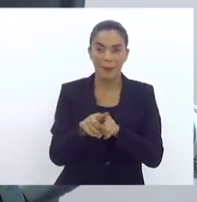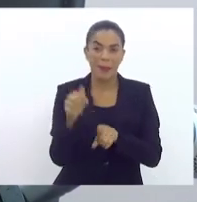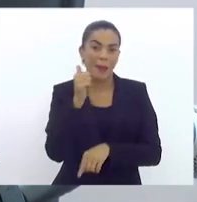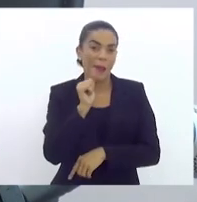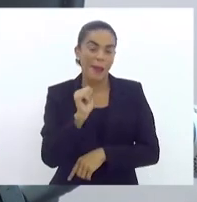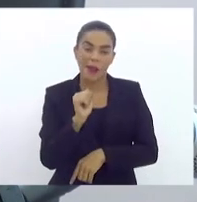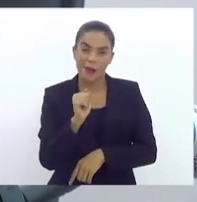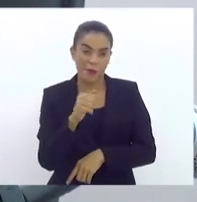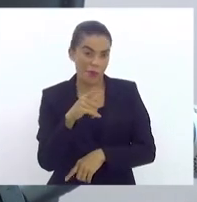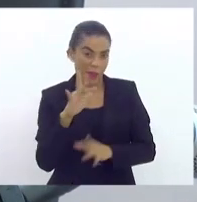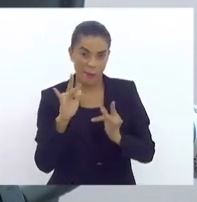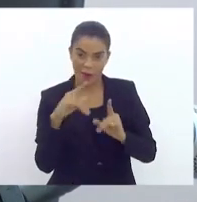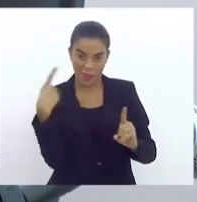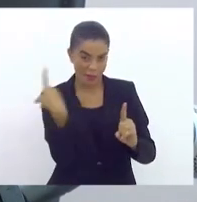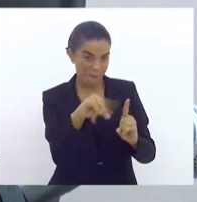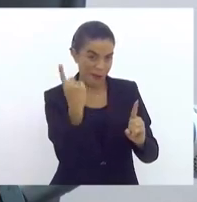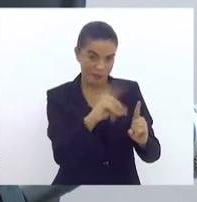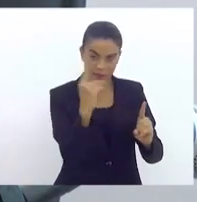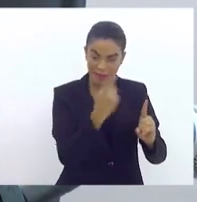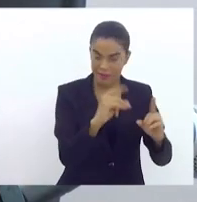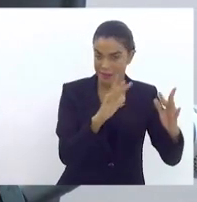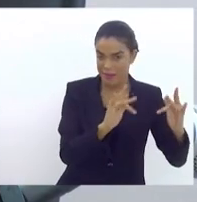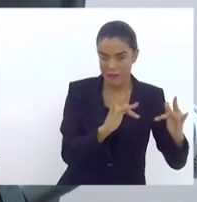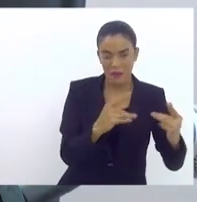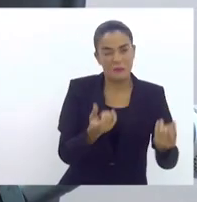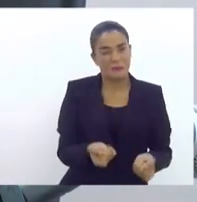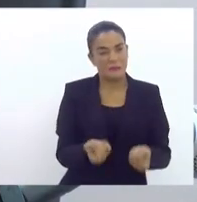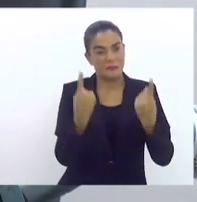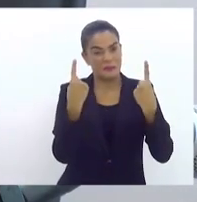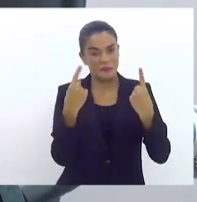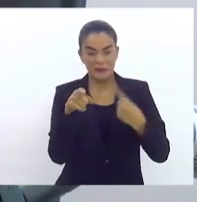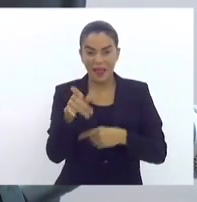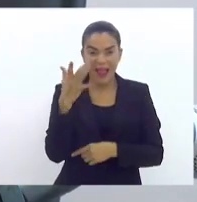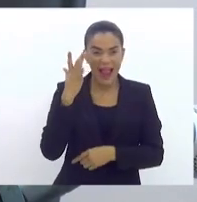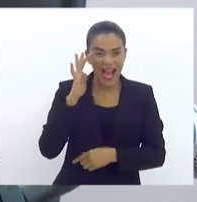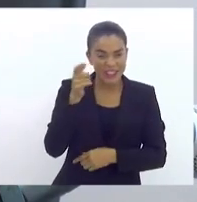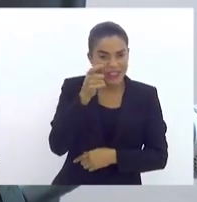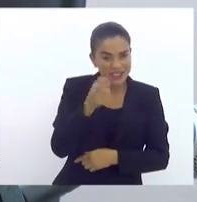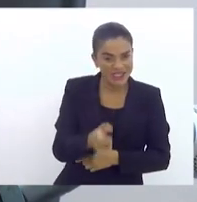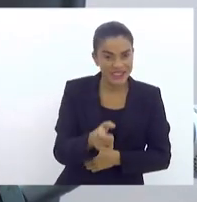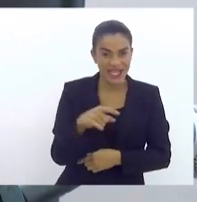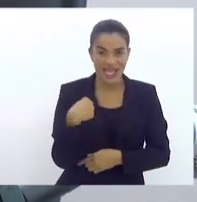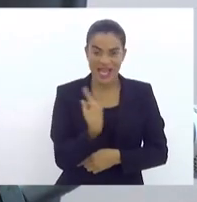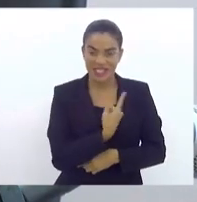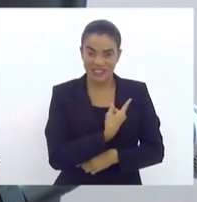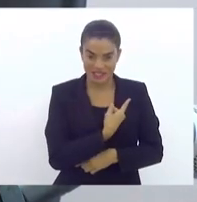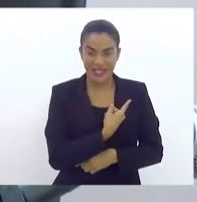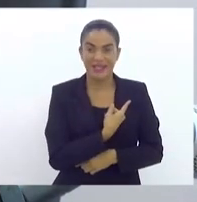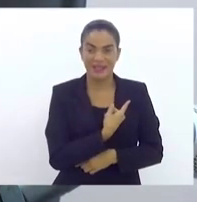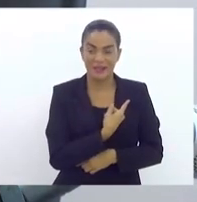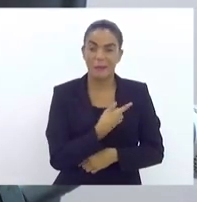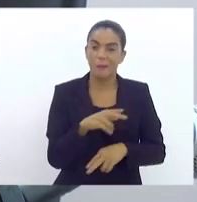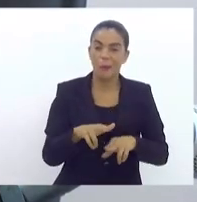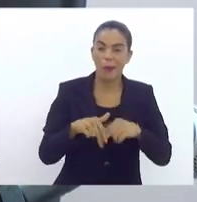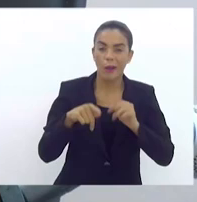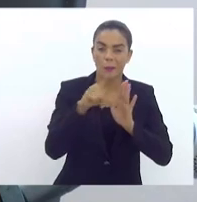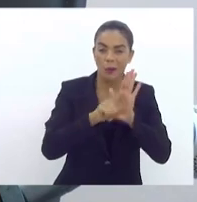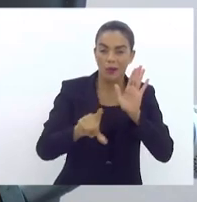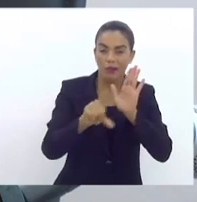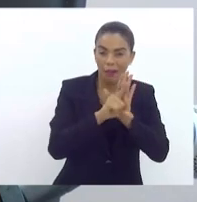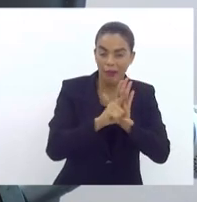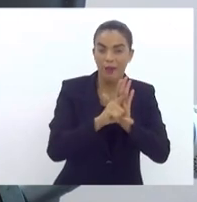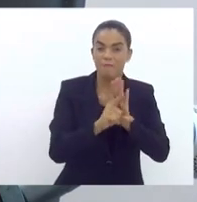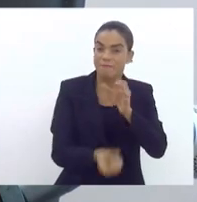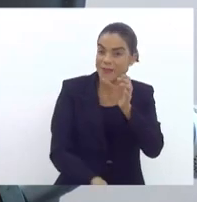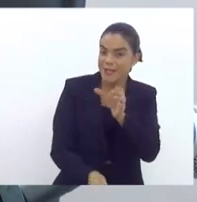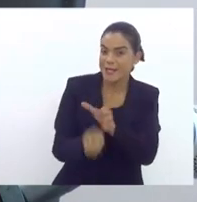né isso hoje já é uma coisa recorrente se a senhora acha interessante que a gente através de um projeto de lei